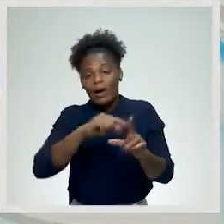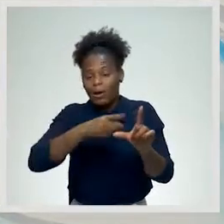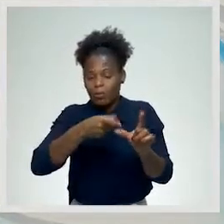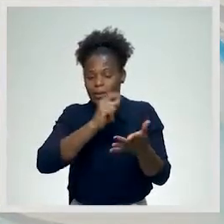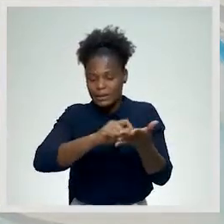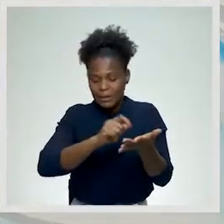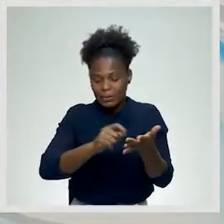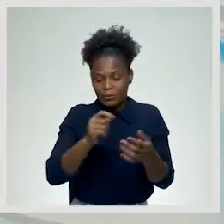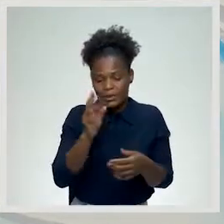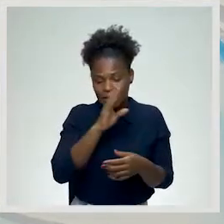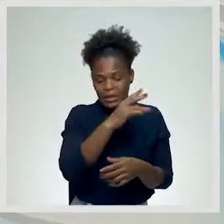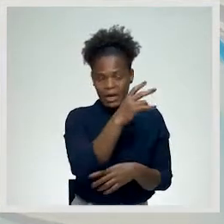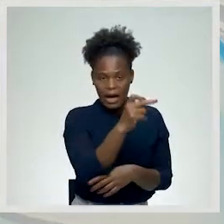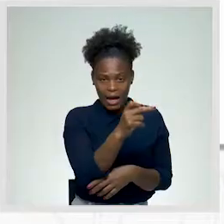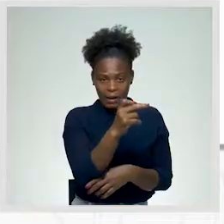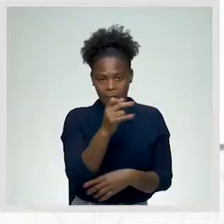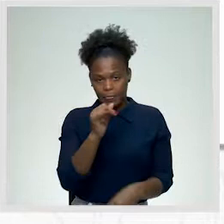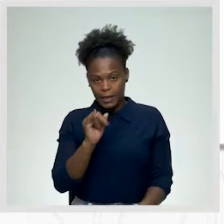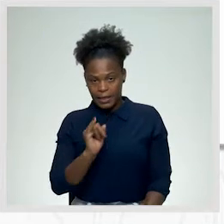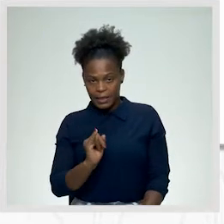temos. Se A e